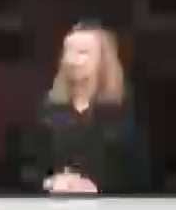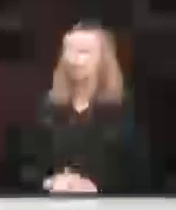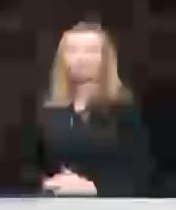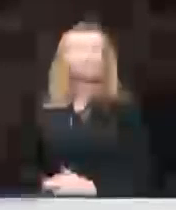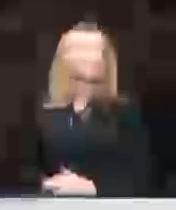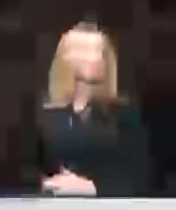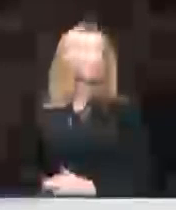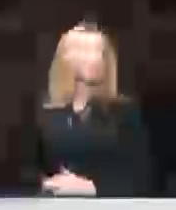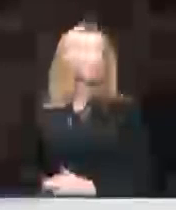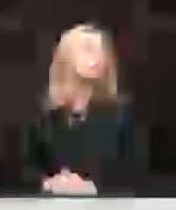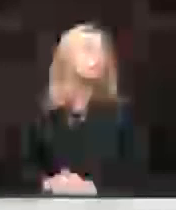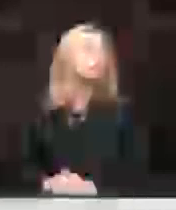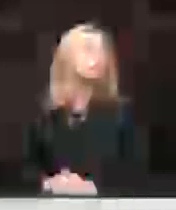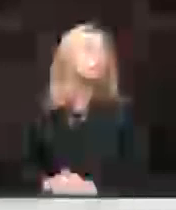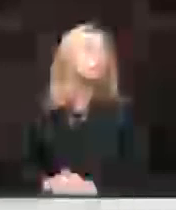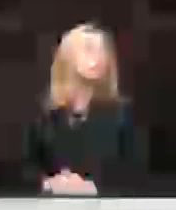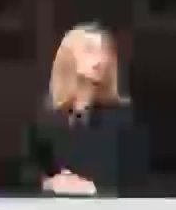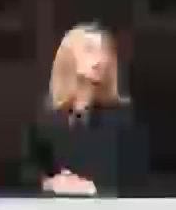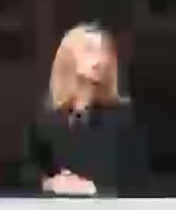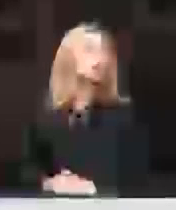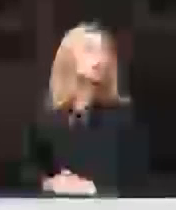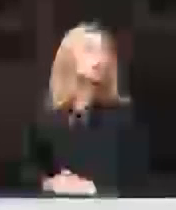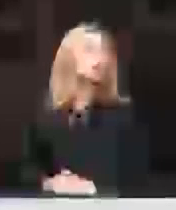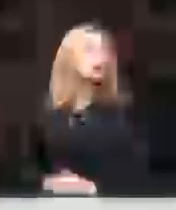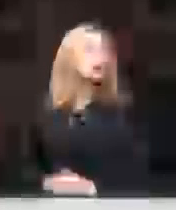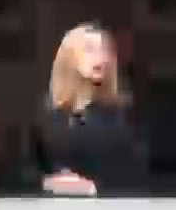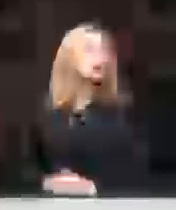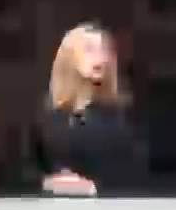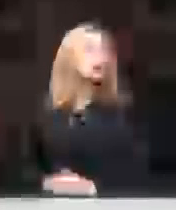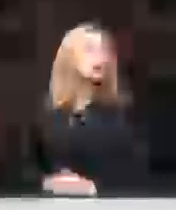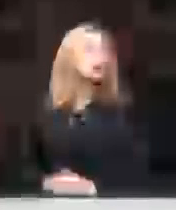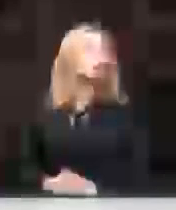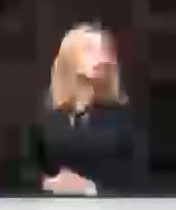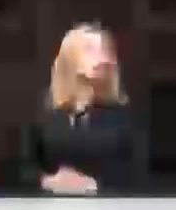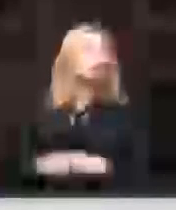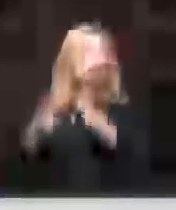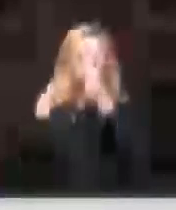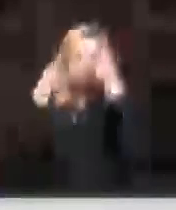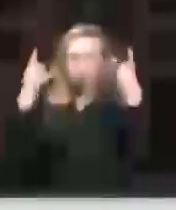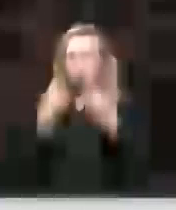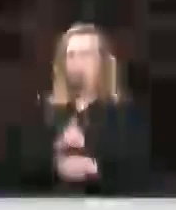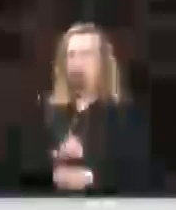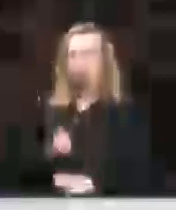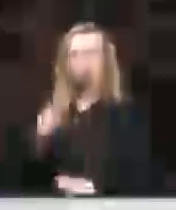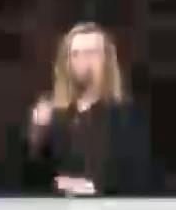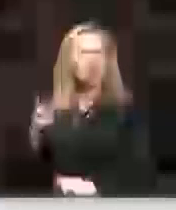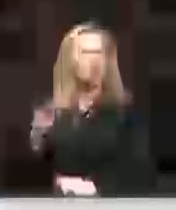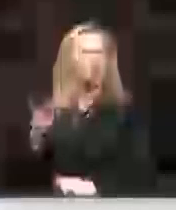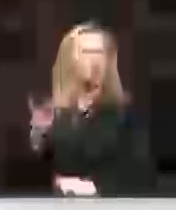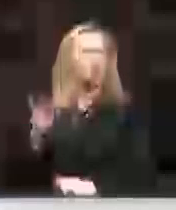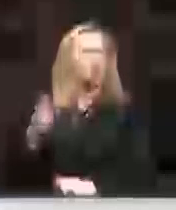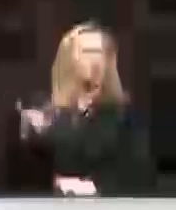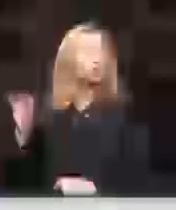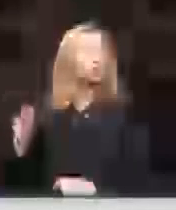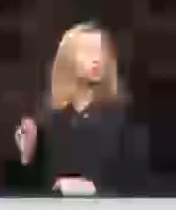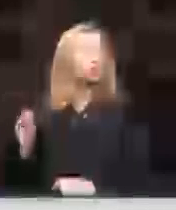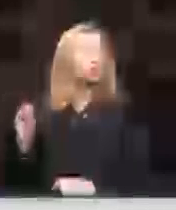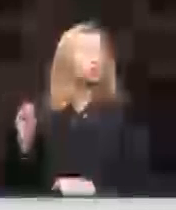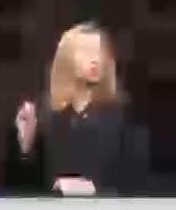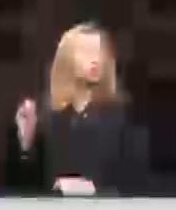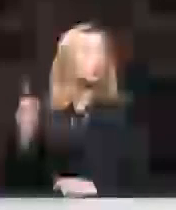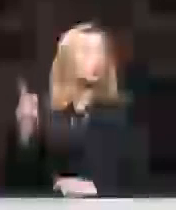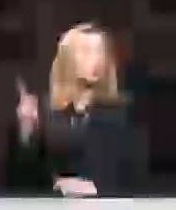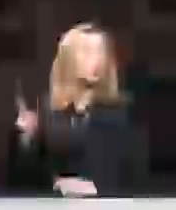E para capitalizar o Rio Previdência, algumas providências foram tomadas. Eles deixam de dizer